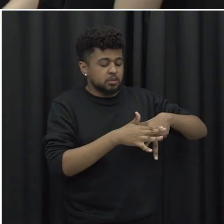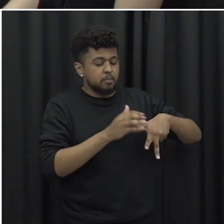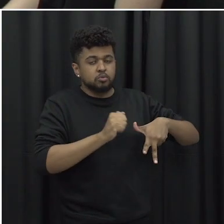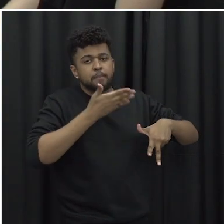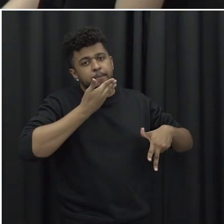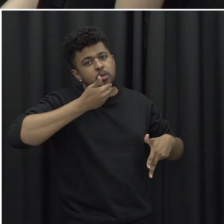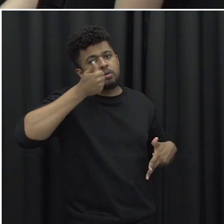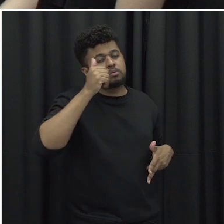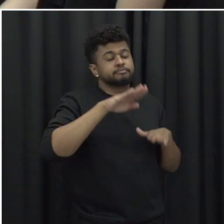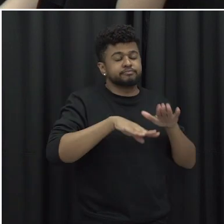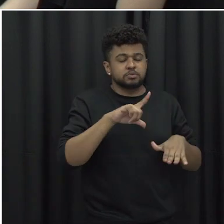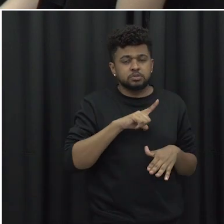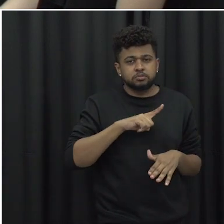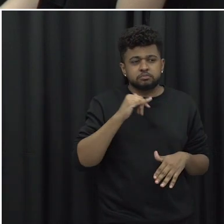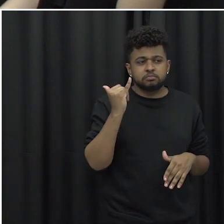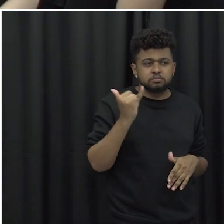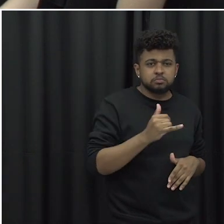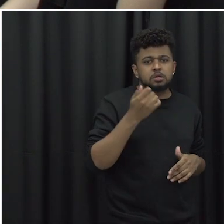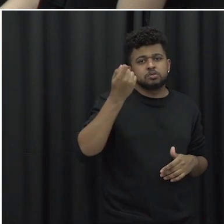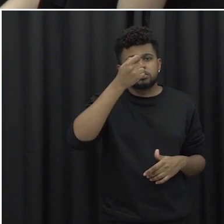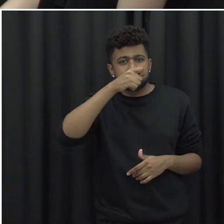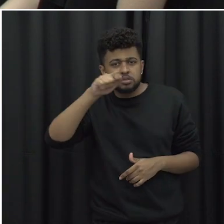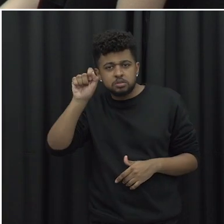que tenha esse tipo de